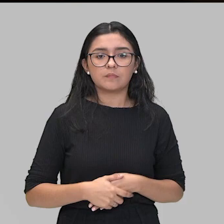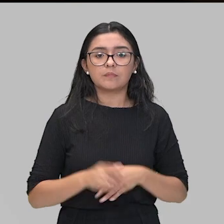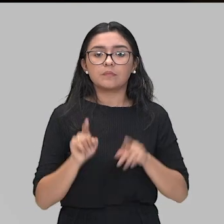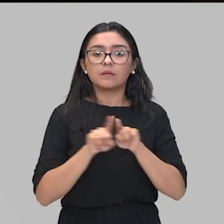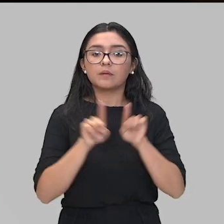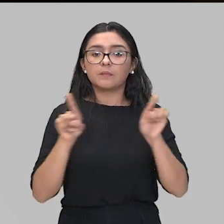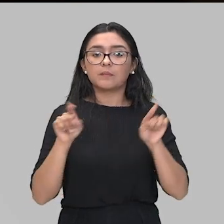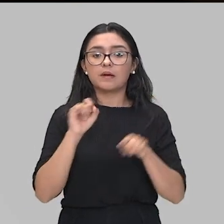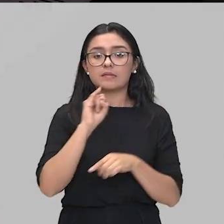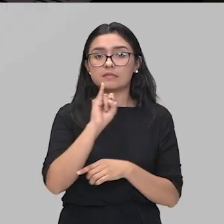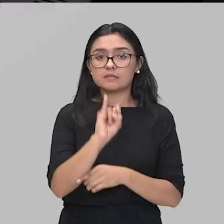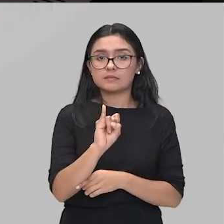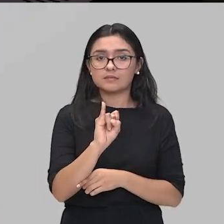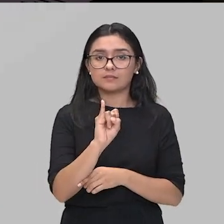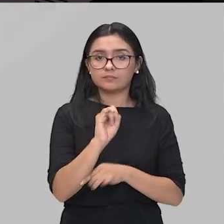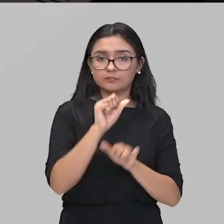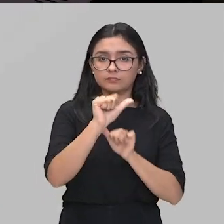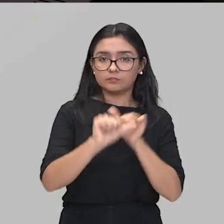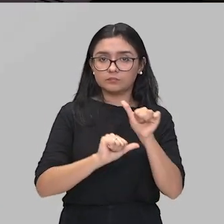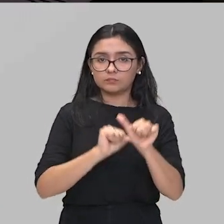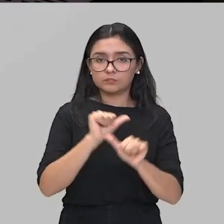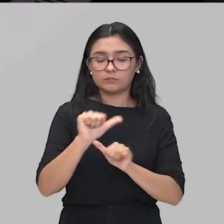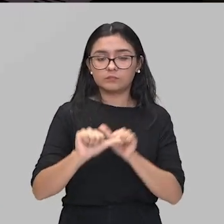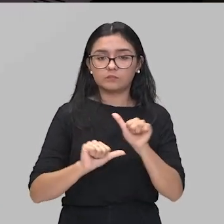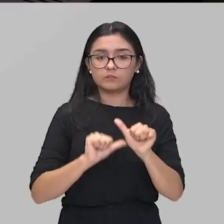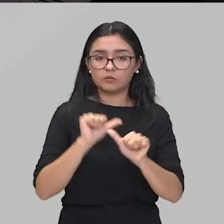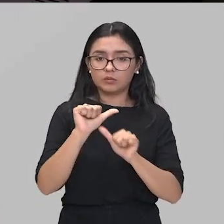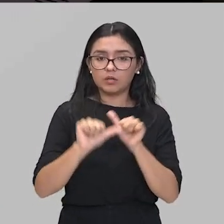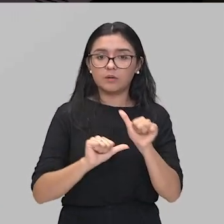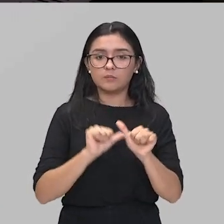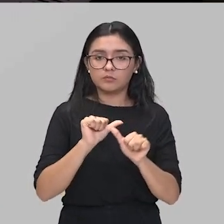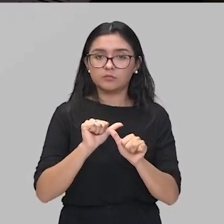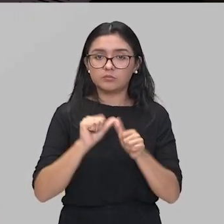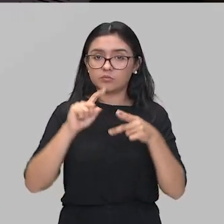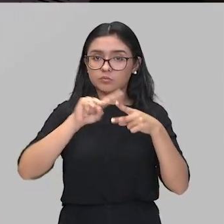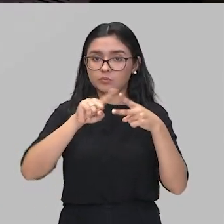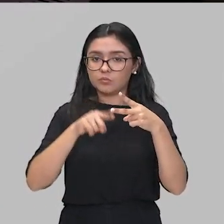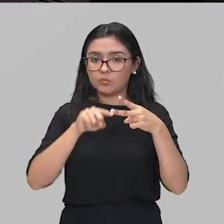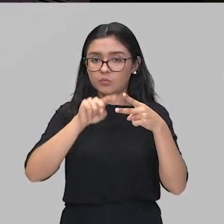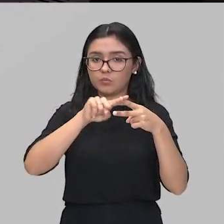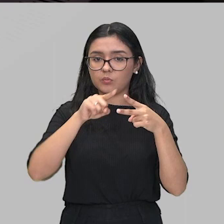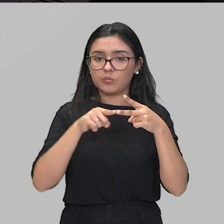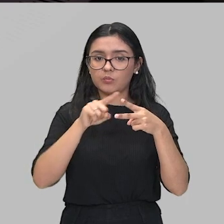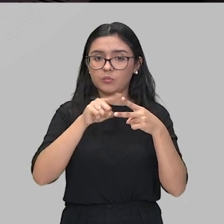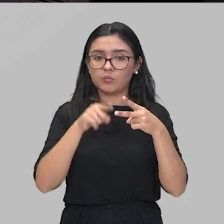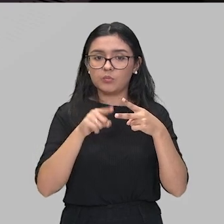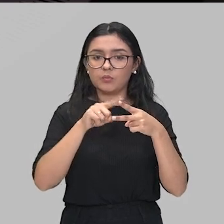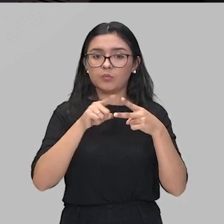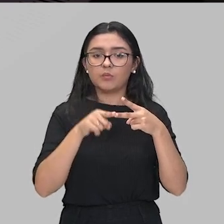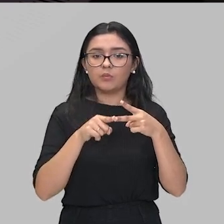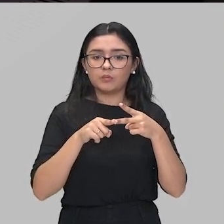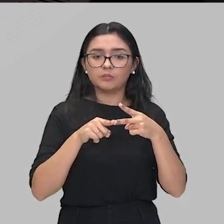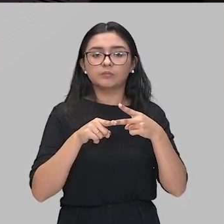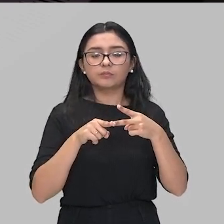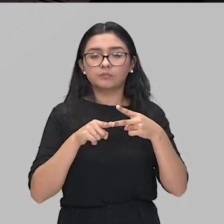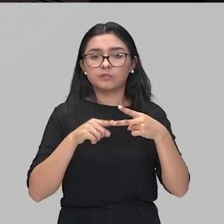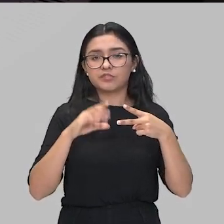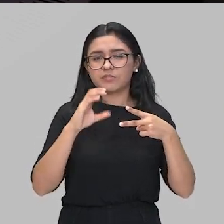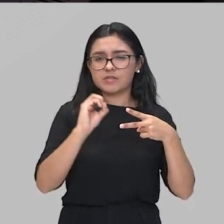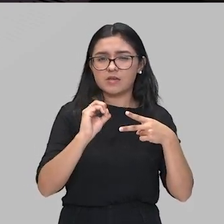nós colocamos um ângulo de incidência, por exemplo, aqui nós estamos colocando de